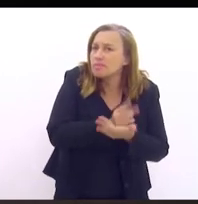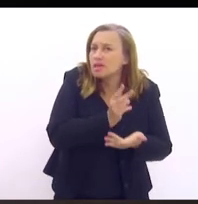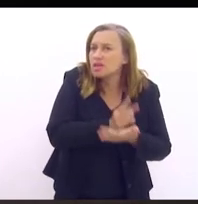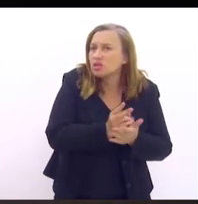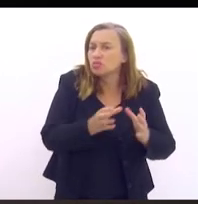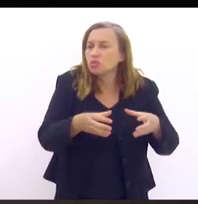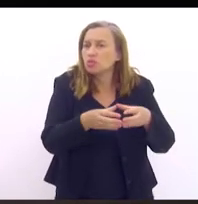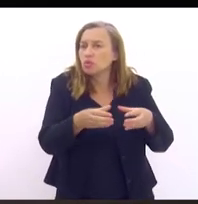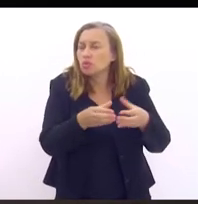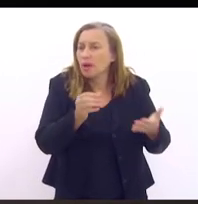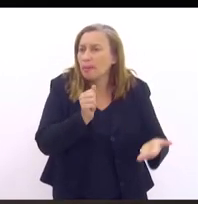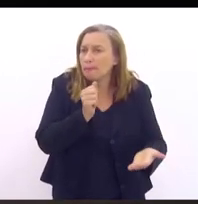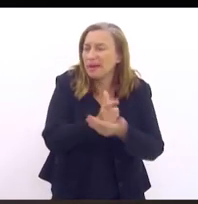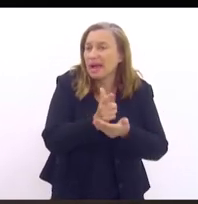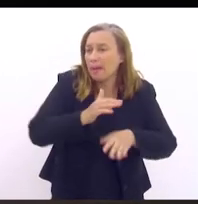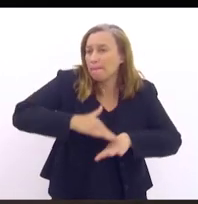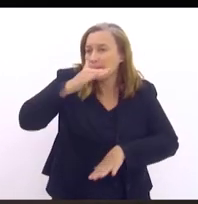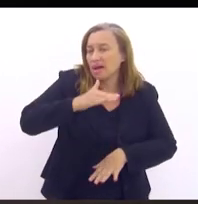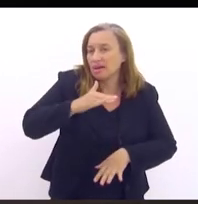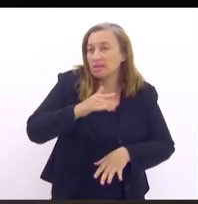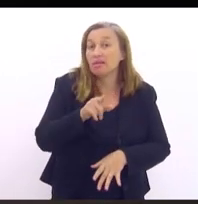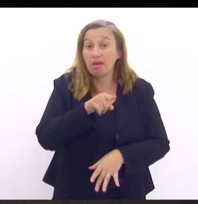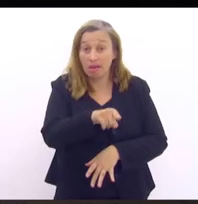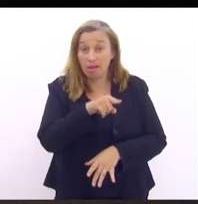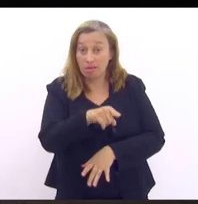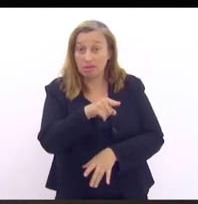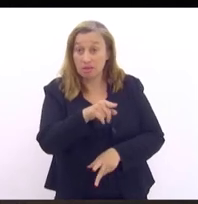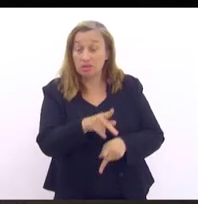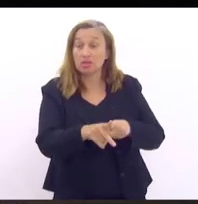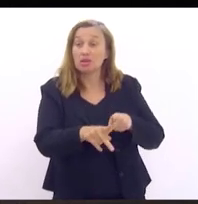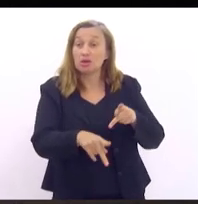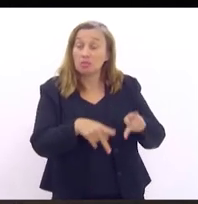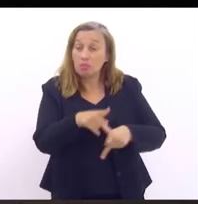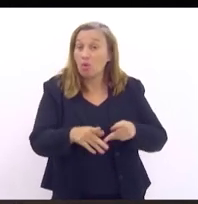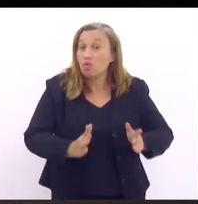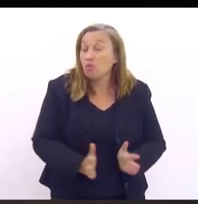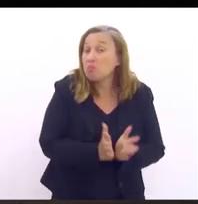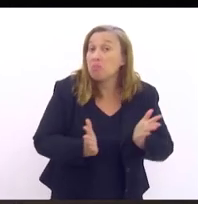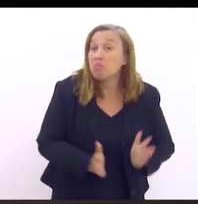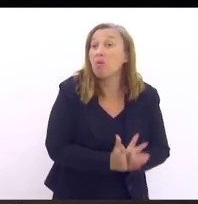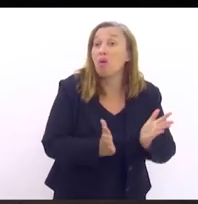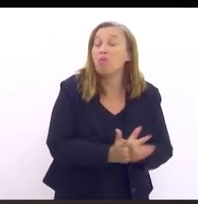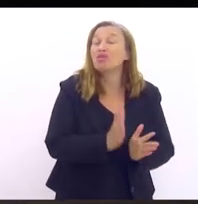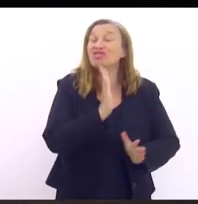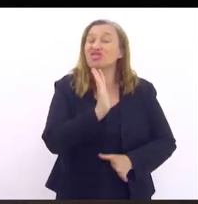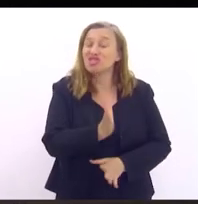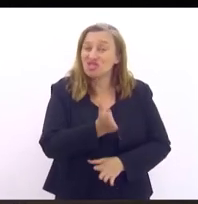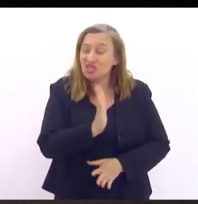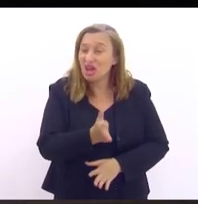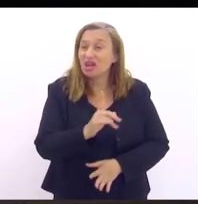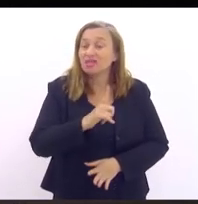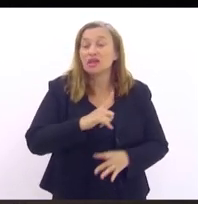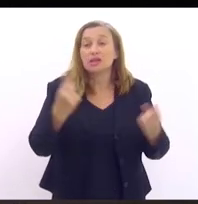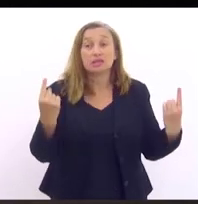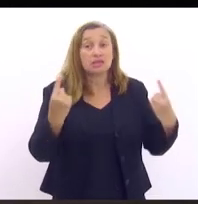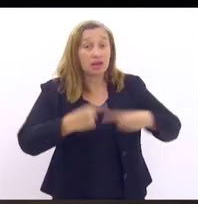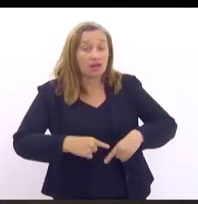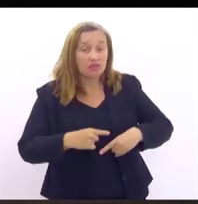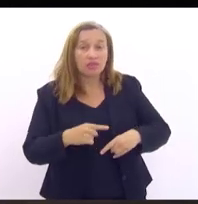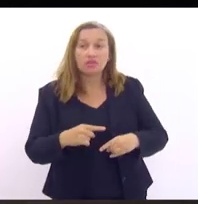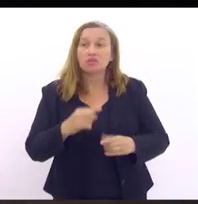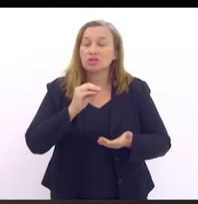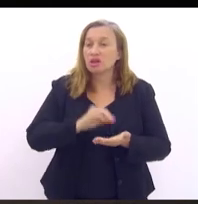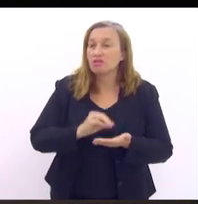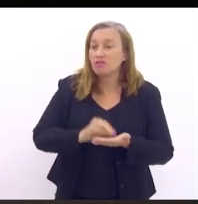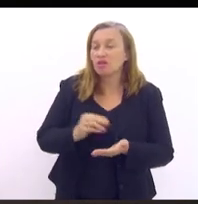que vai pagar mais é essa população mais pobre, é aquela que já enfrenta desafios com a